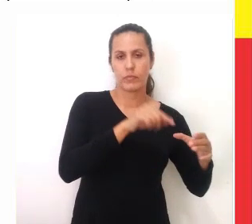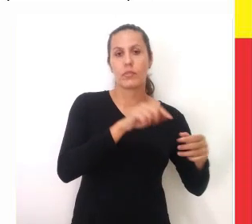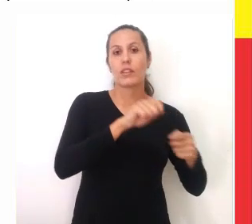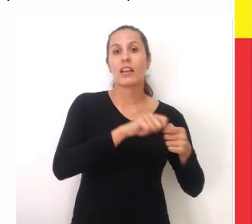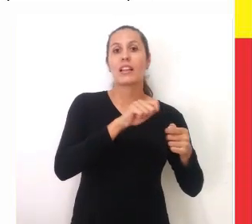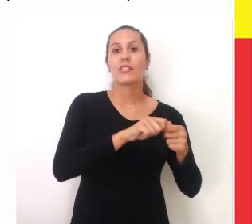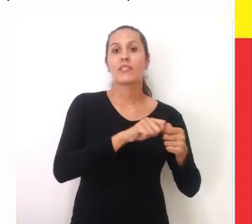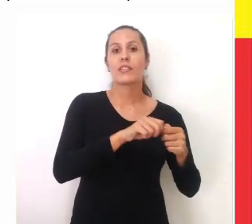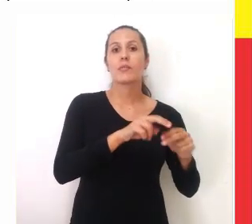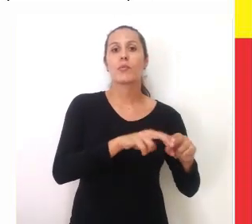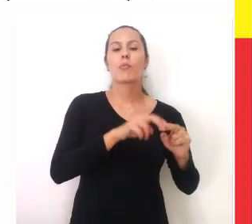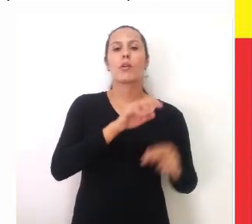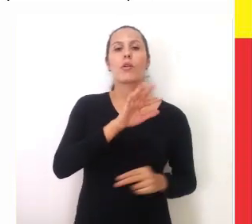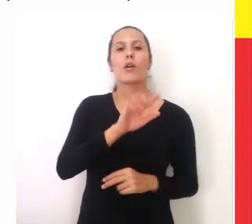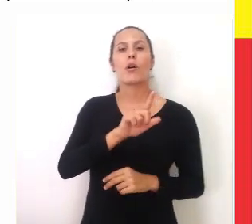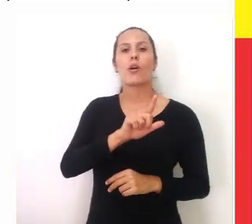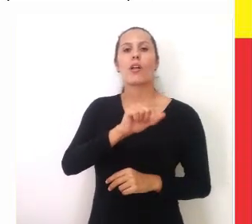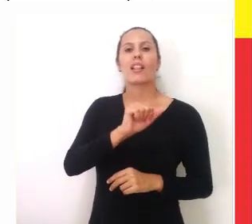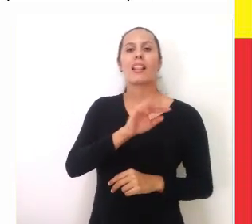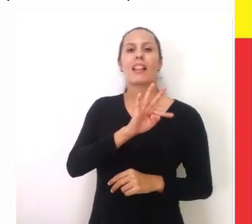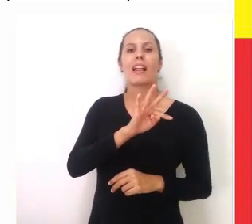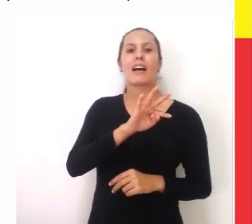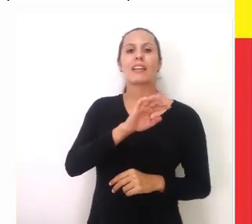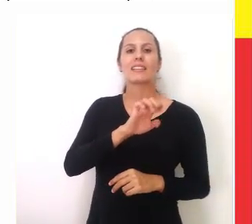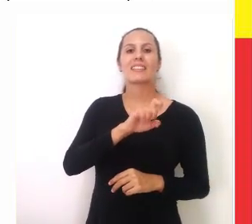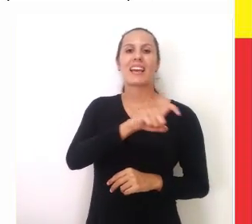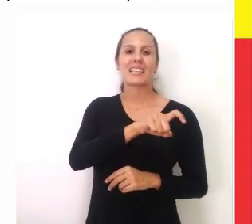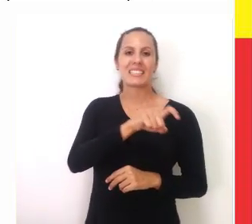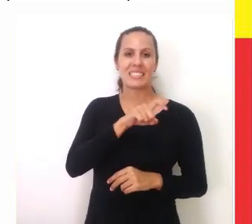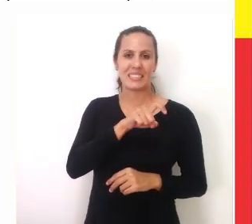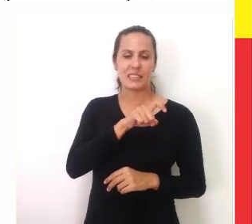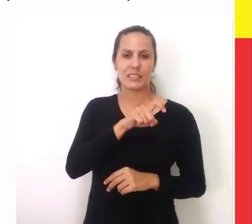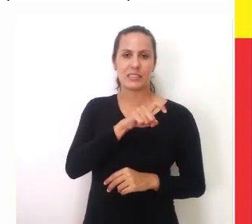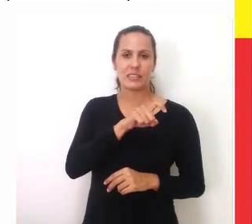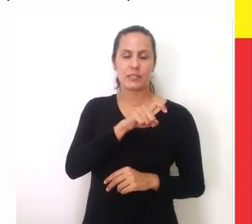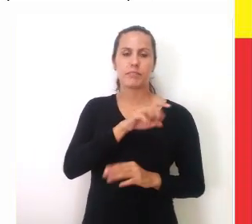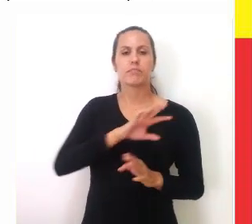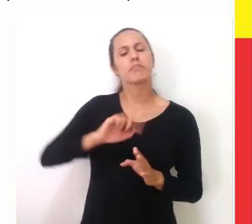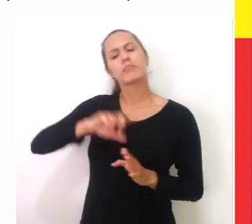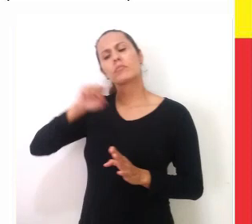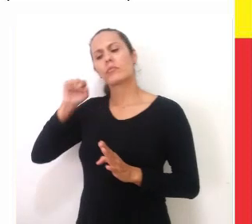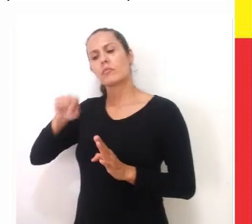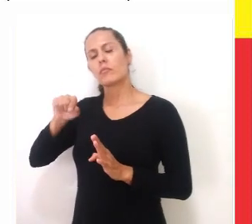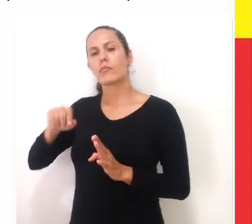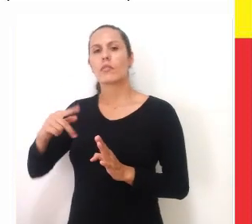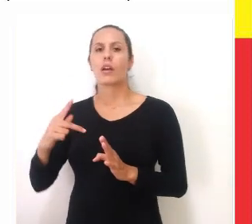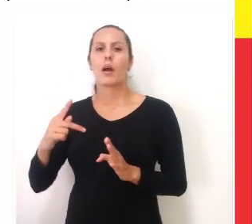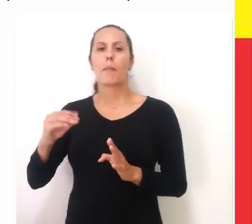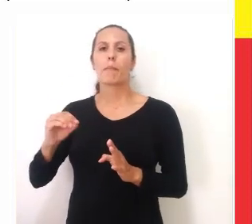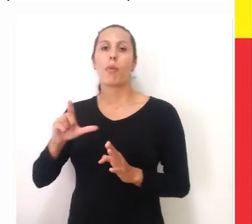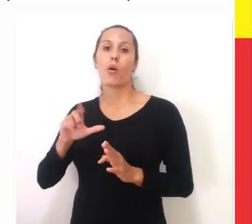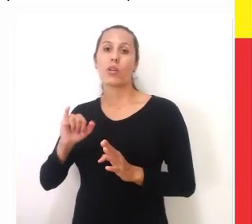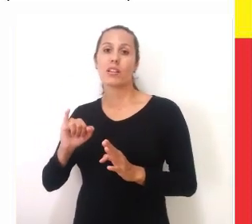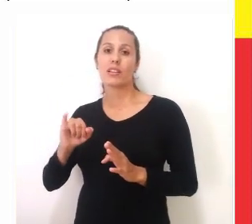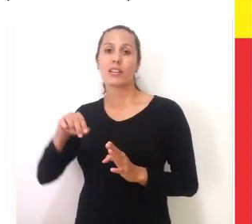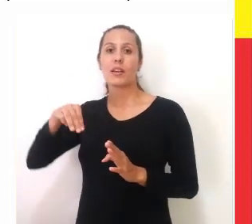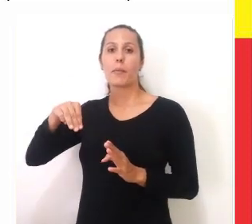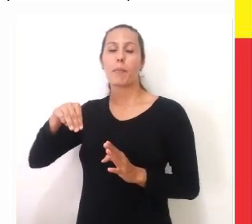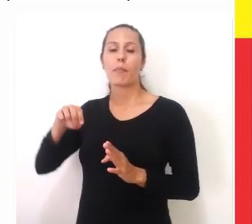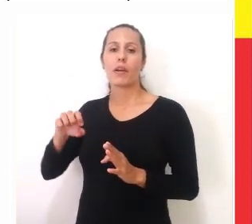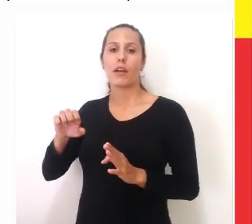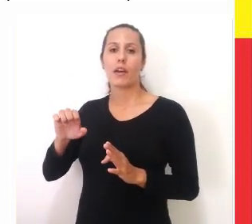o preservativo masculino, ele é feito geralmente por látex. E